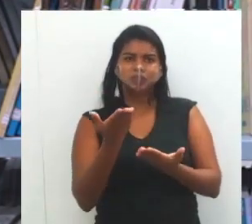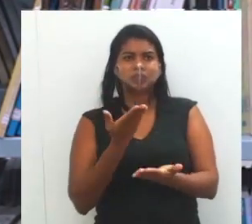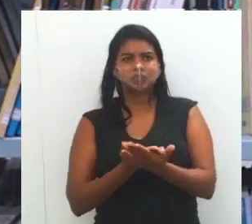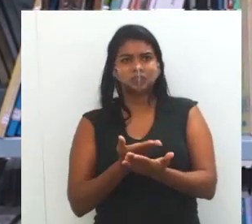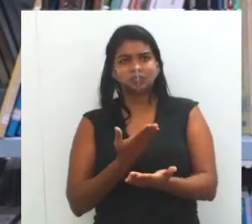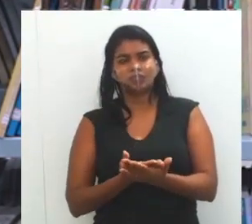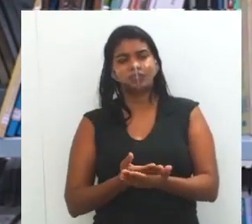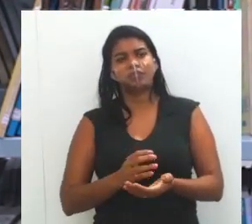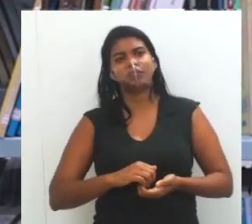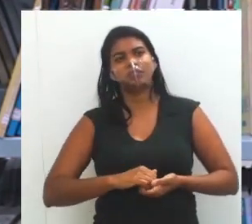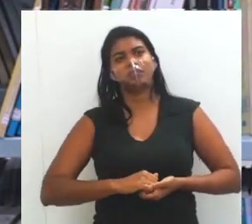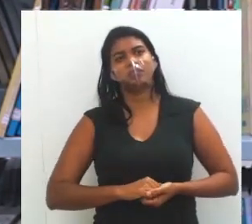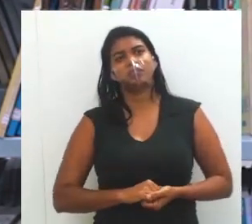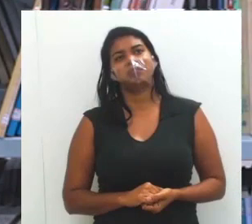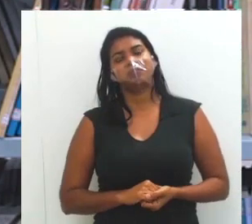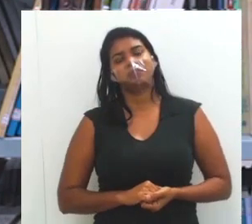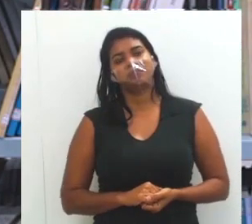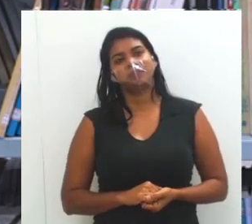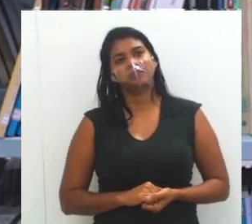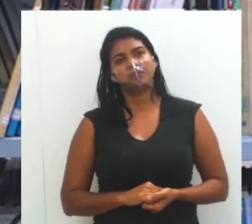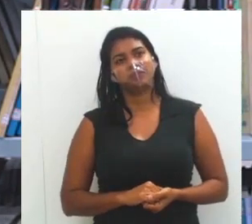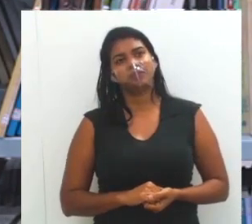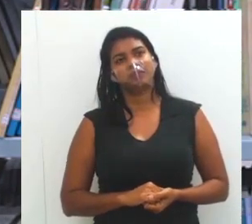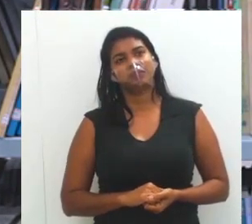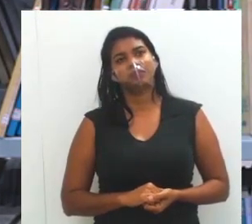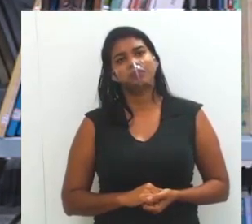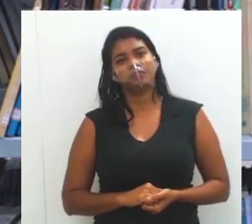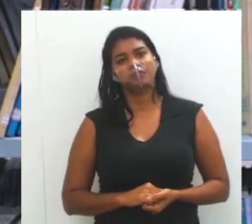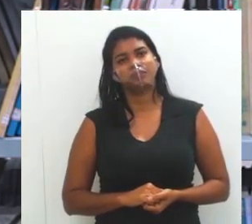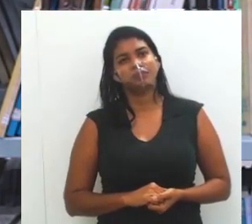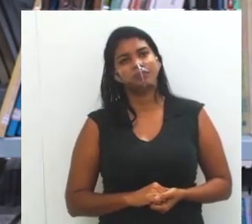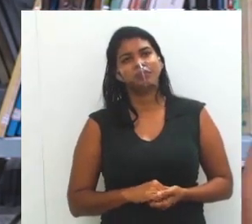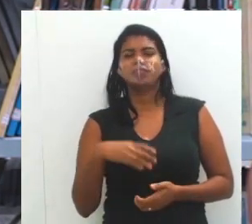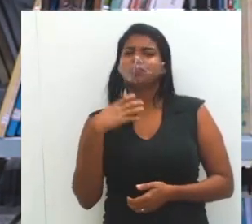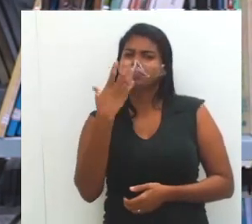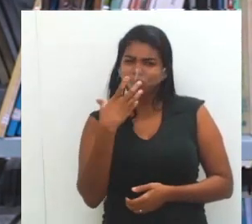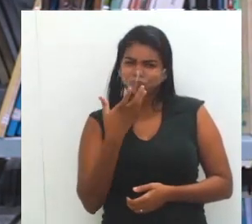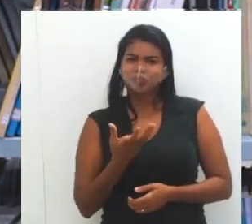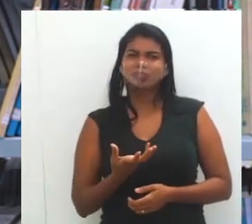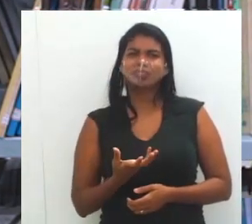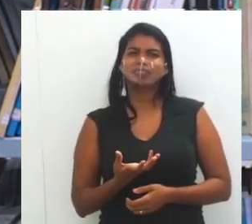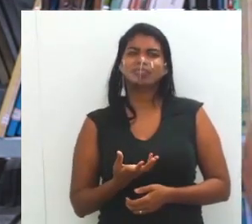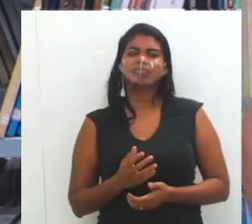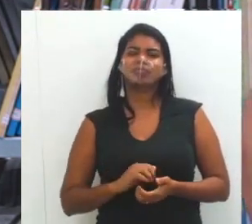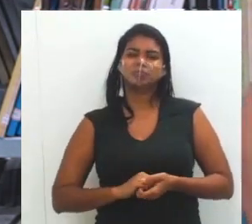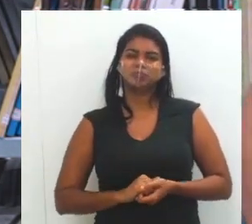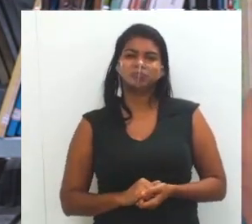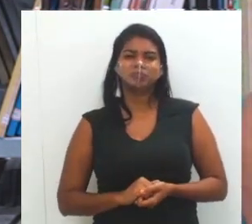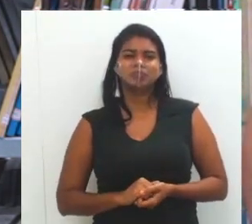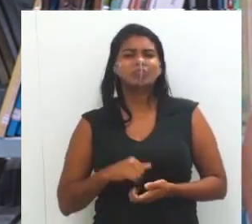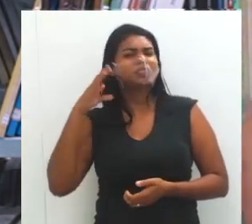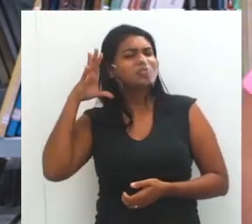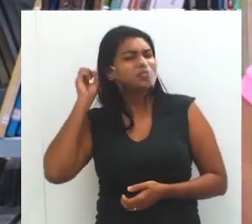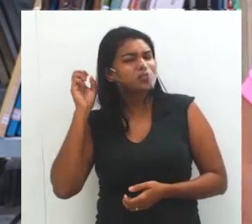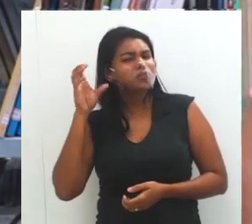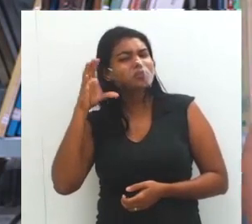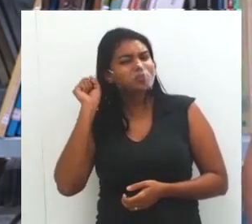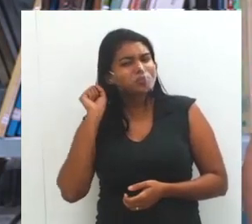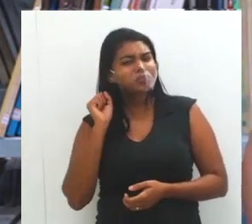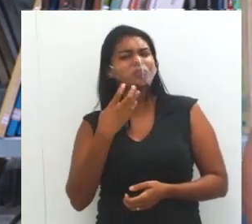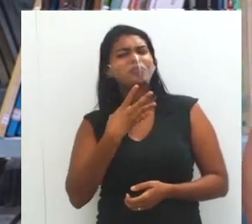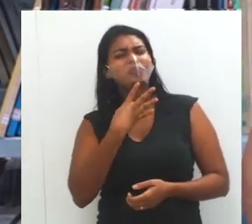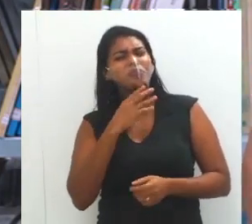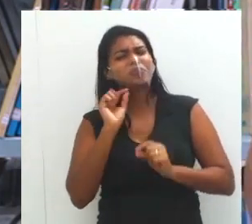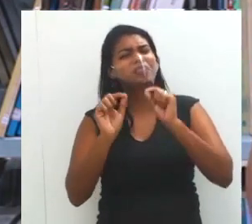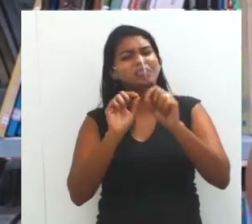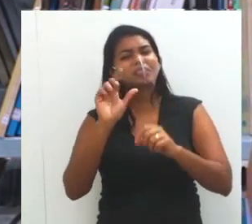aqui, estudantes, nós deixamos a seguinte mensagem: curtam a música de Luiz Gonzaga, acessem, entrem, certo? Vão